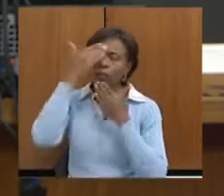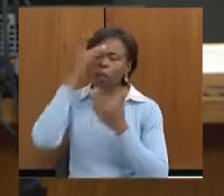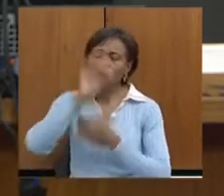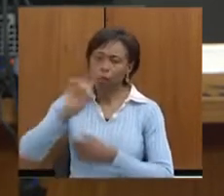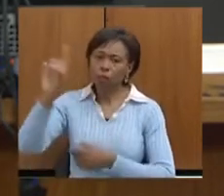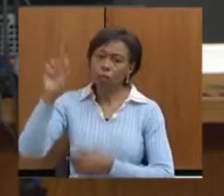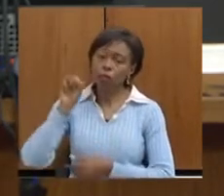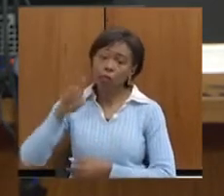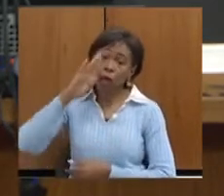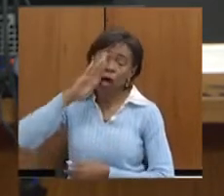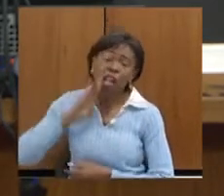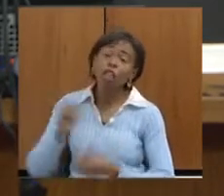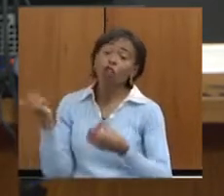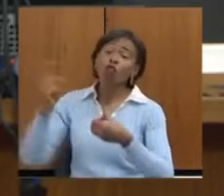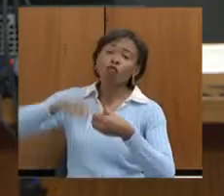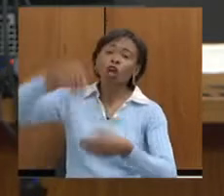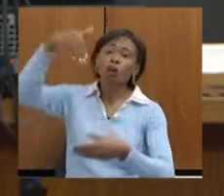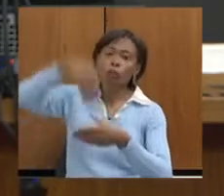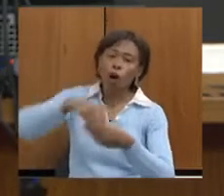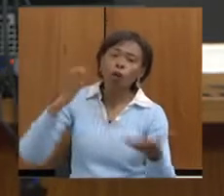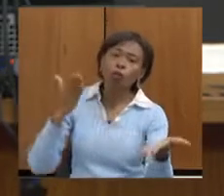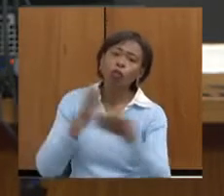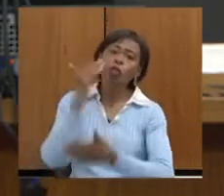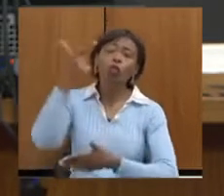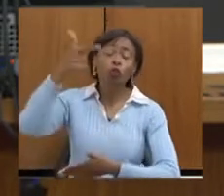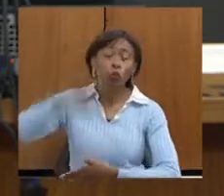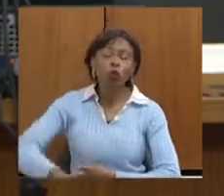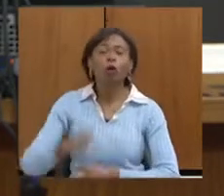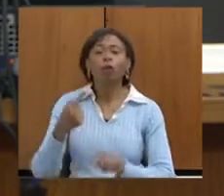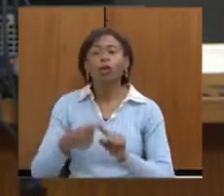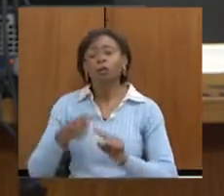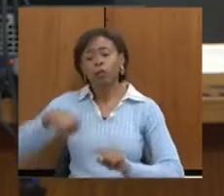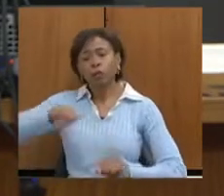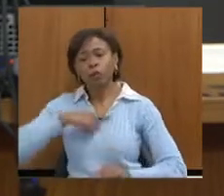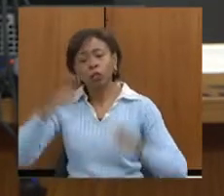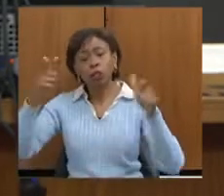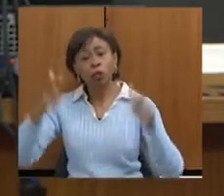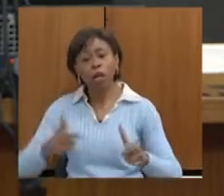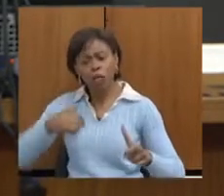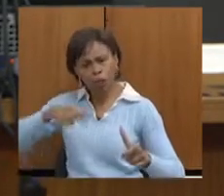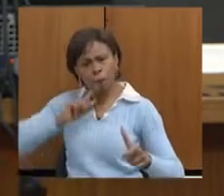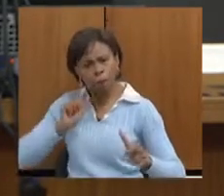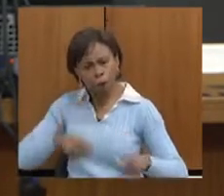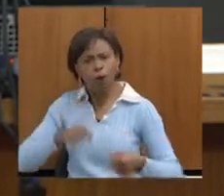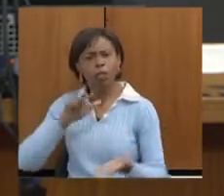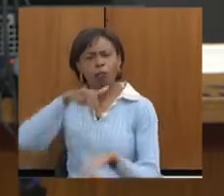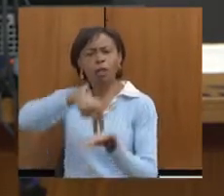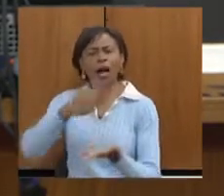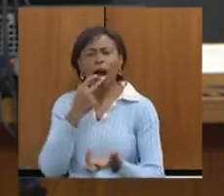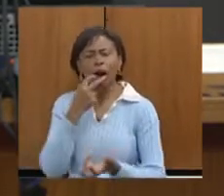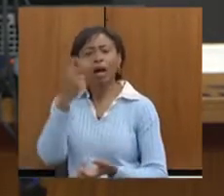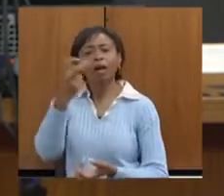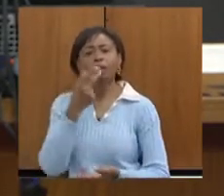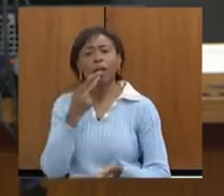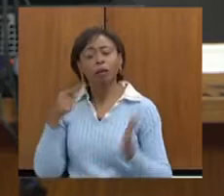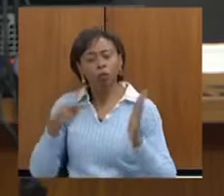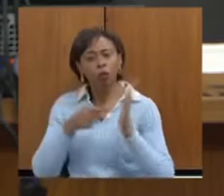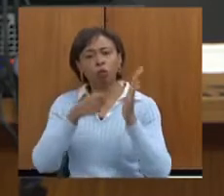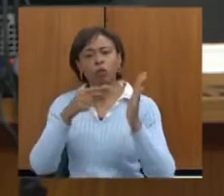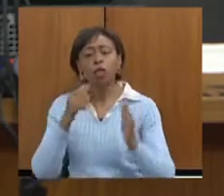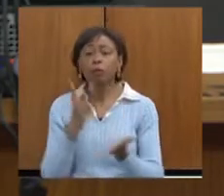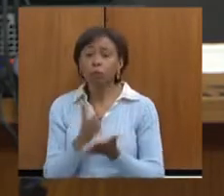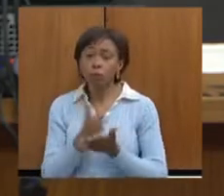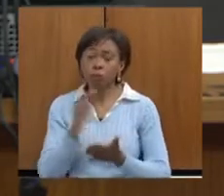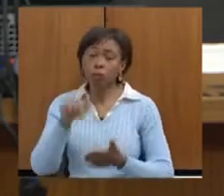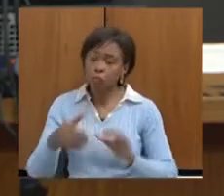que ela seja reeleita novamente para a gente continuar tendo assim espaço de fala de poder gritar de poder denunciar